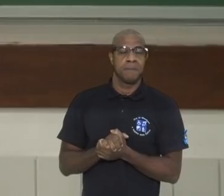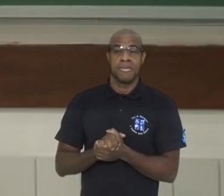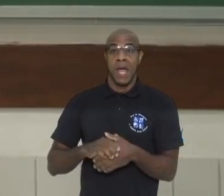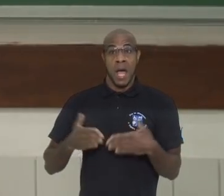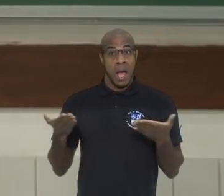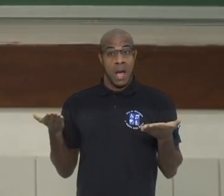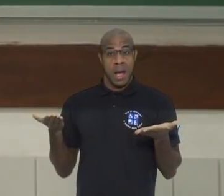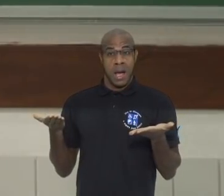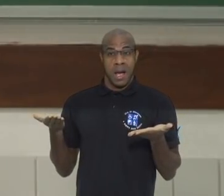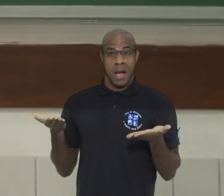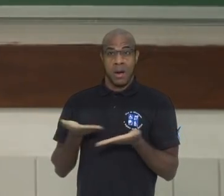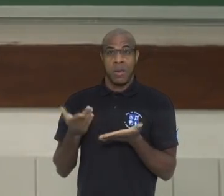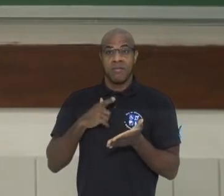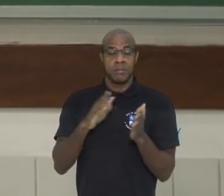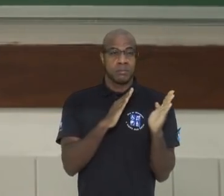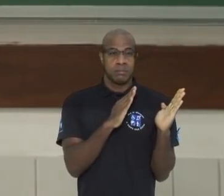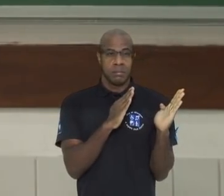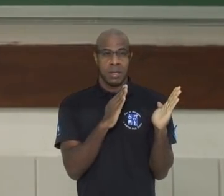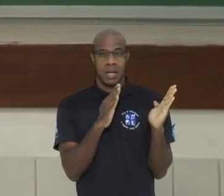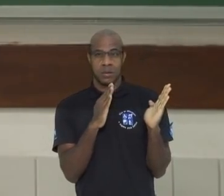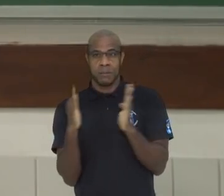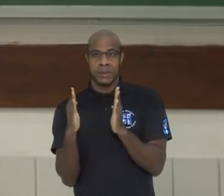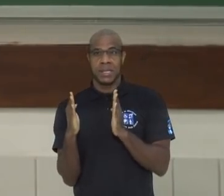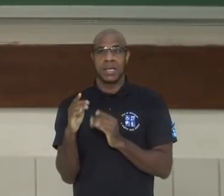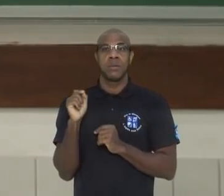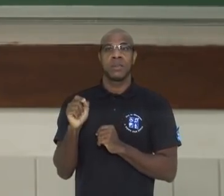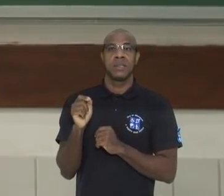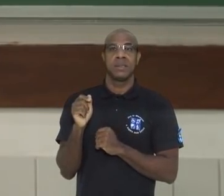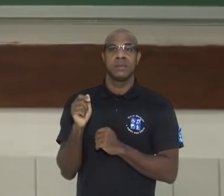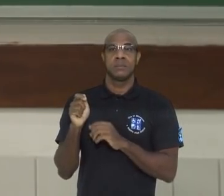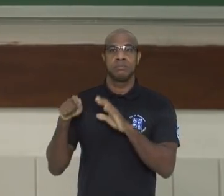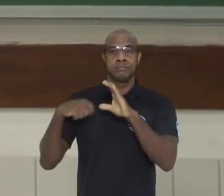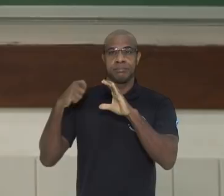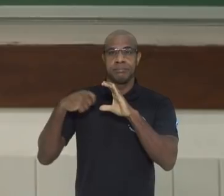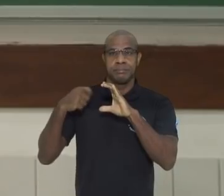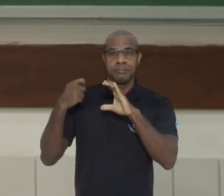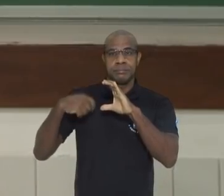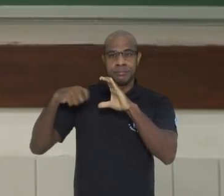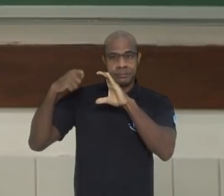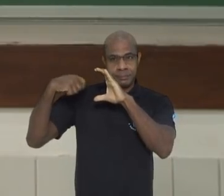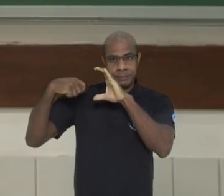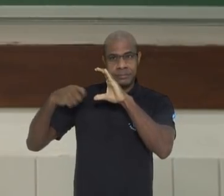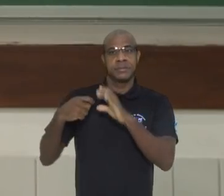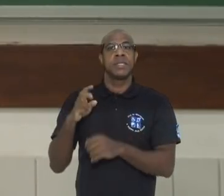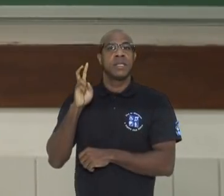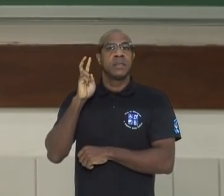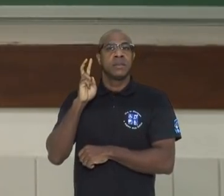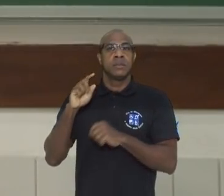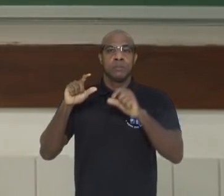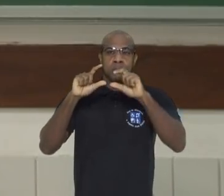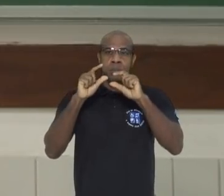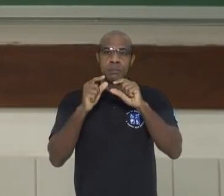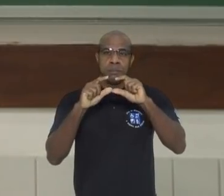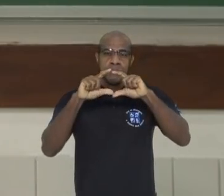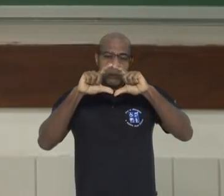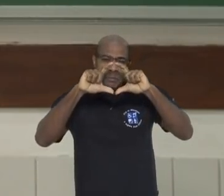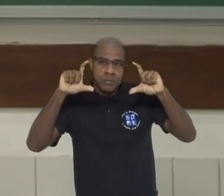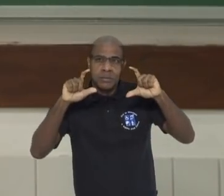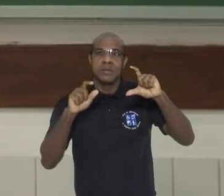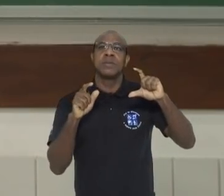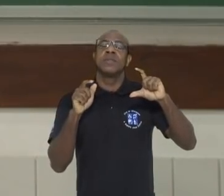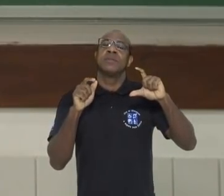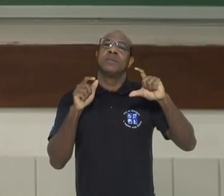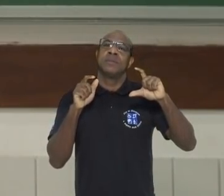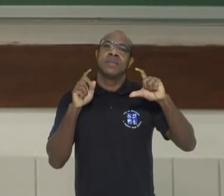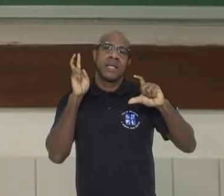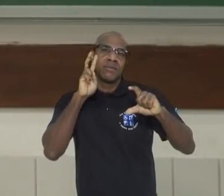Vamos agora acompanhar no vídeo o trecho dessa história que conta o dia em que o